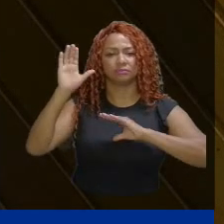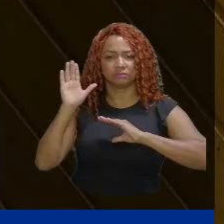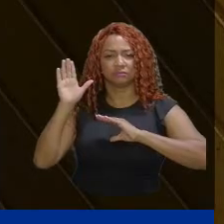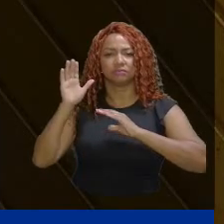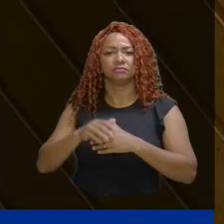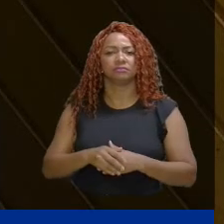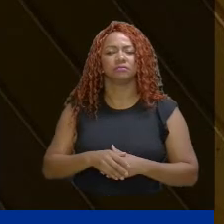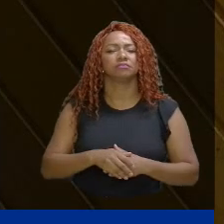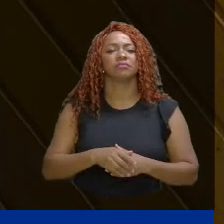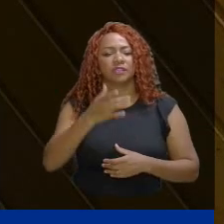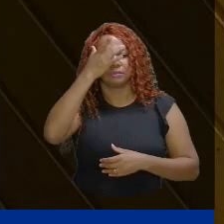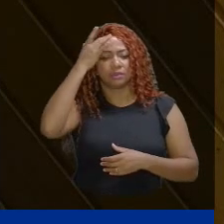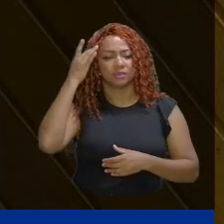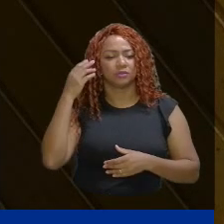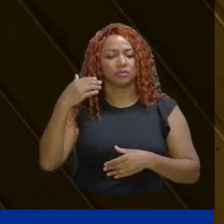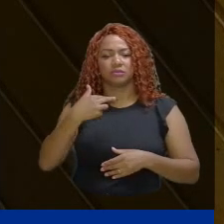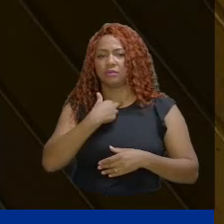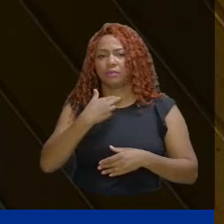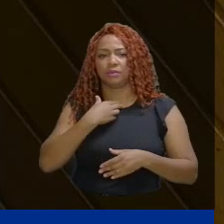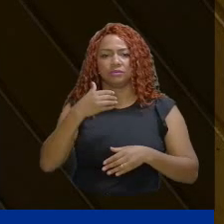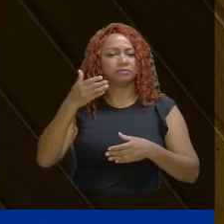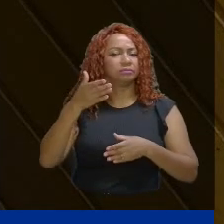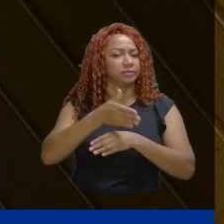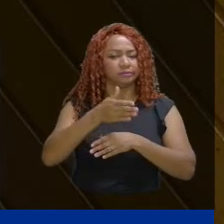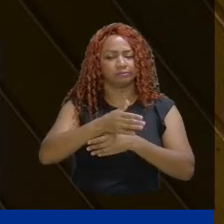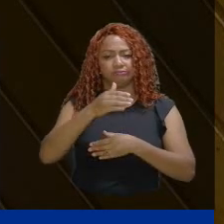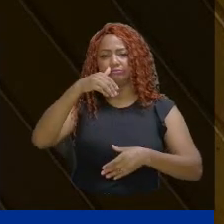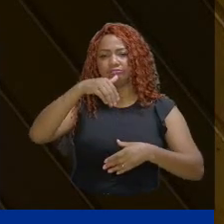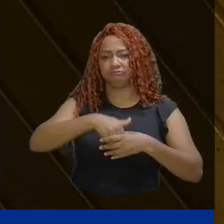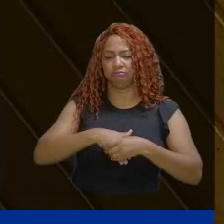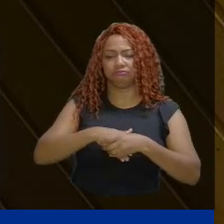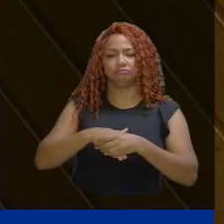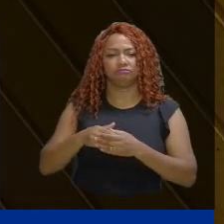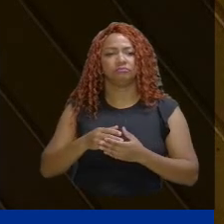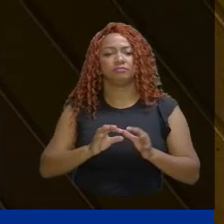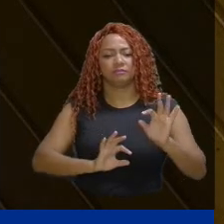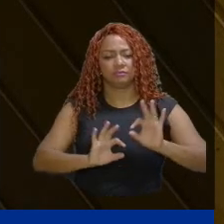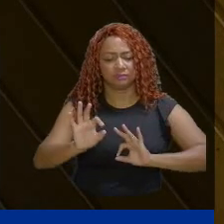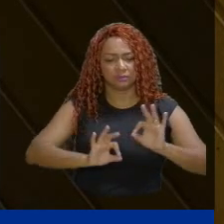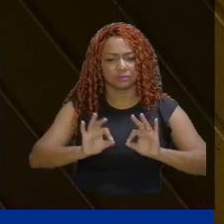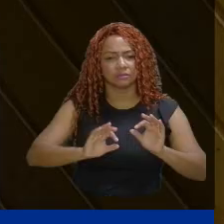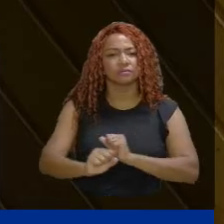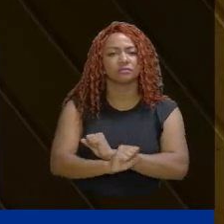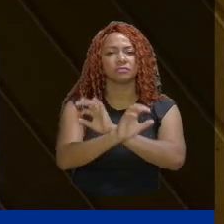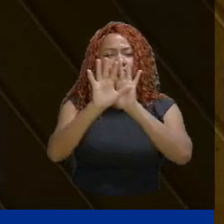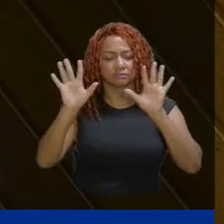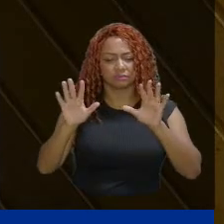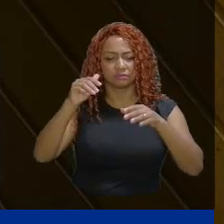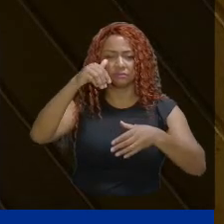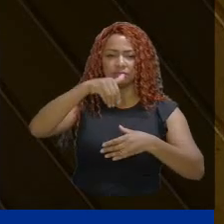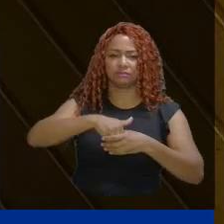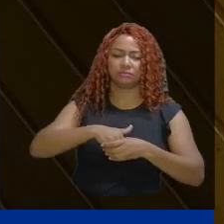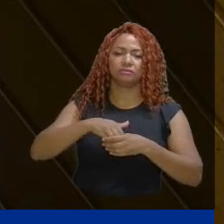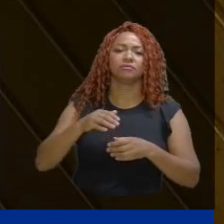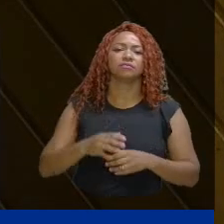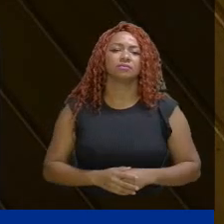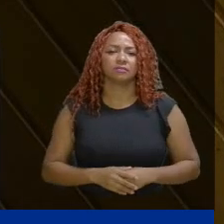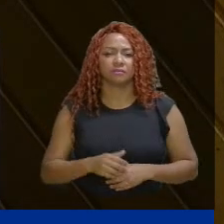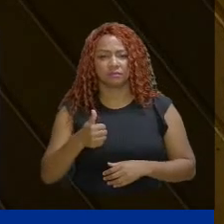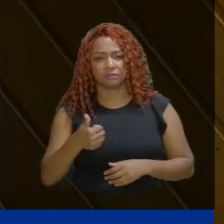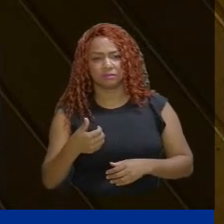candidatura de inelegíveis comprometeria a estabilidade do ordenamento e a transparência do pleito. Em